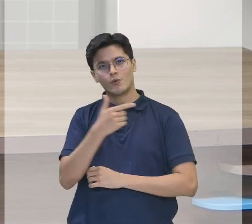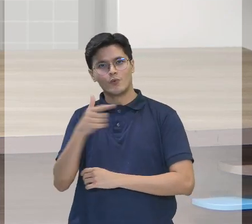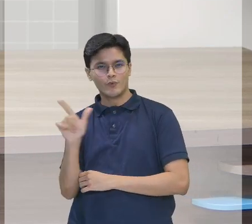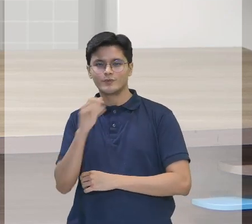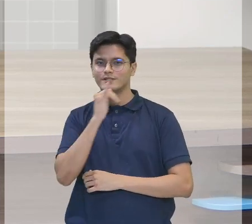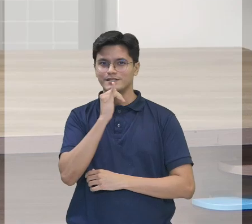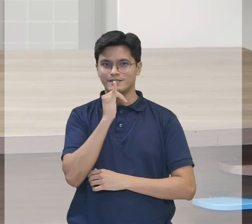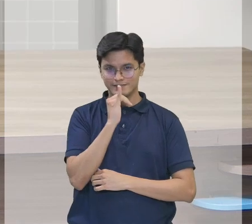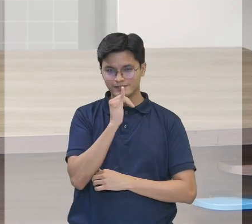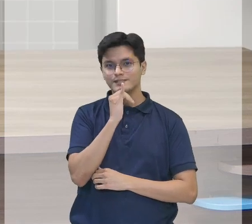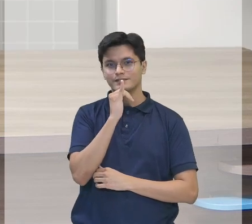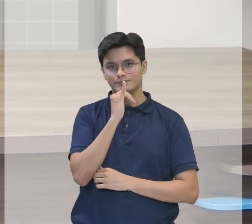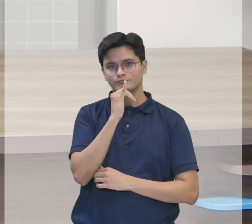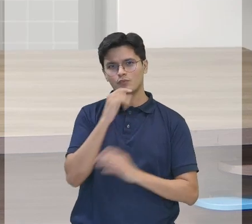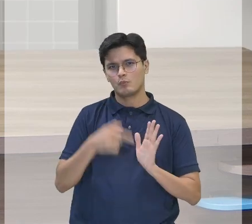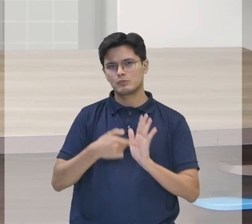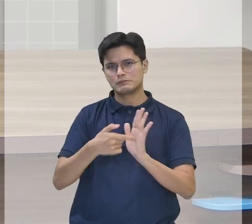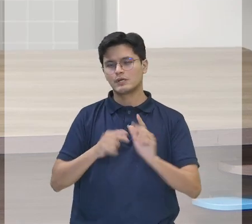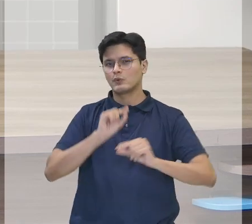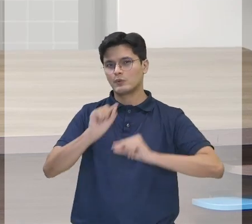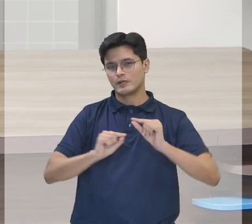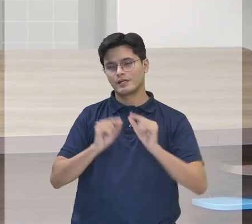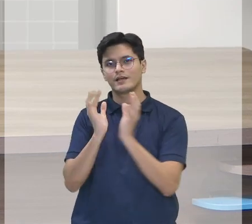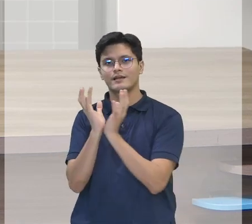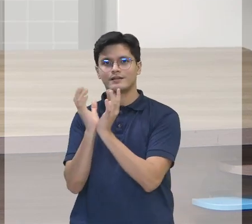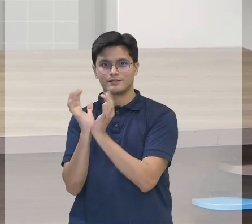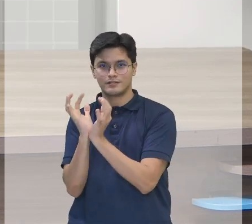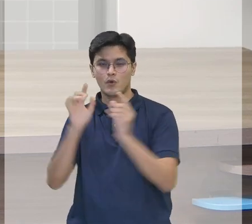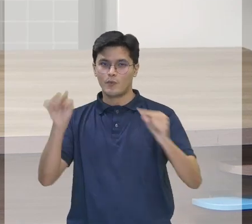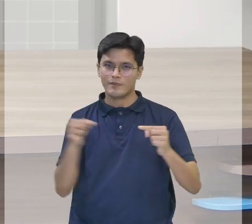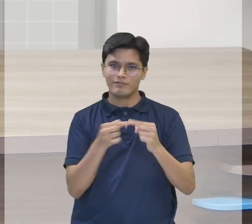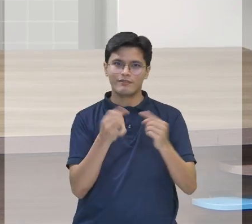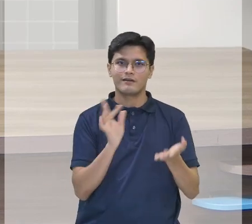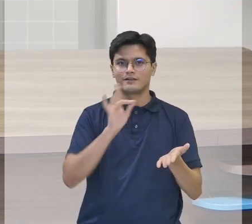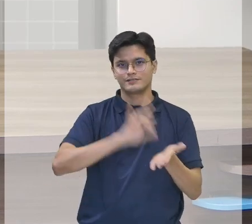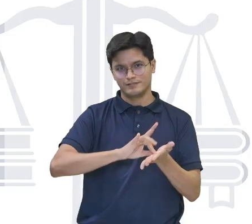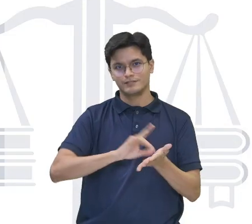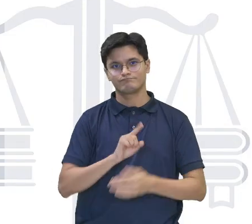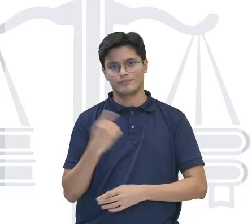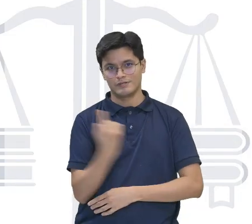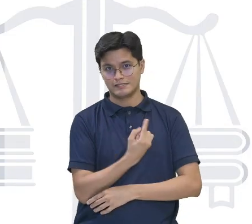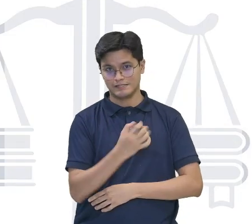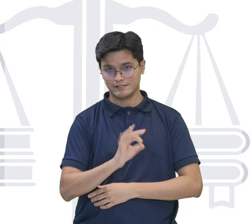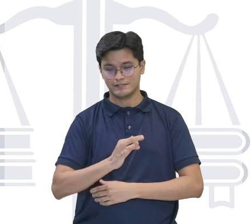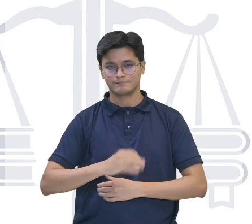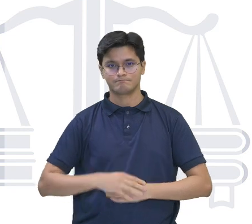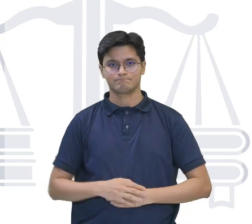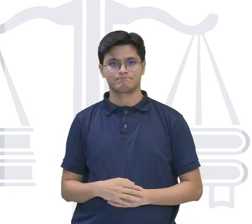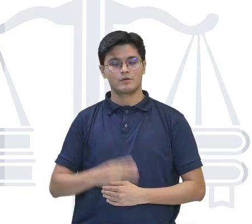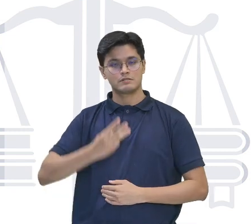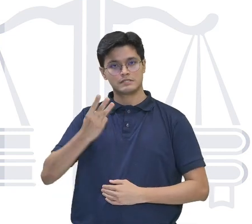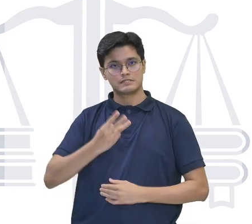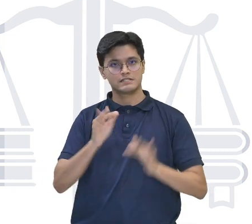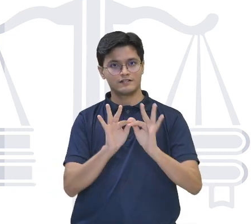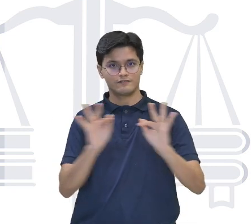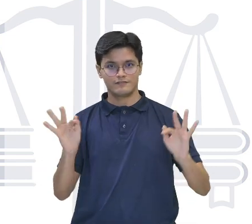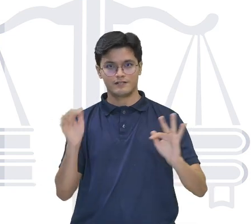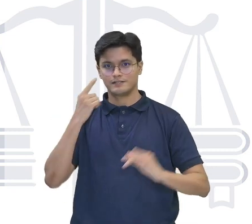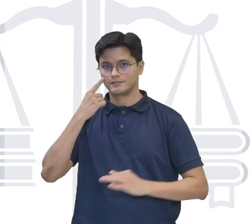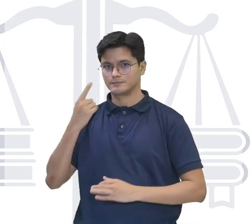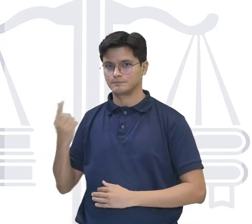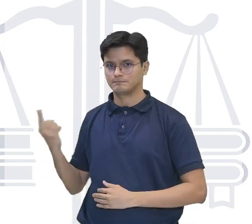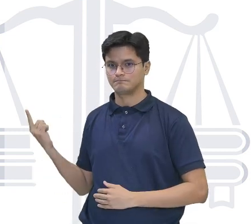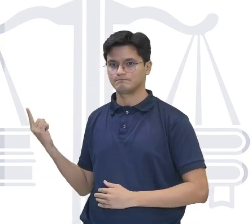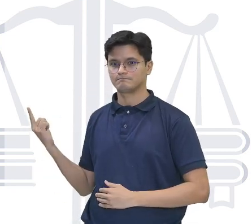ela não está distante da nossa realidade. Olha só. A terceira frase que a gente tem aqui, né? Essa afirmação, olha